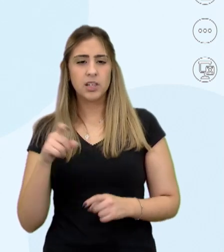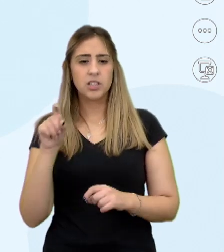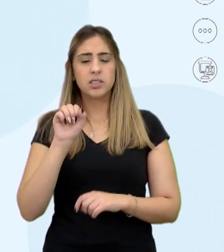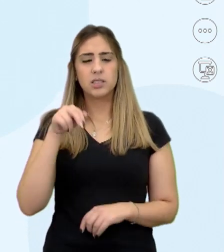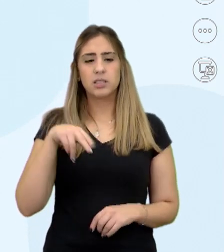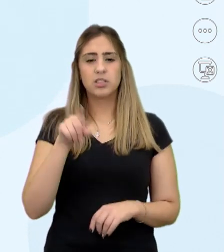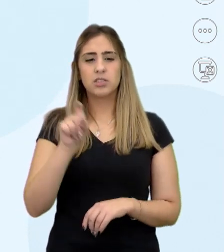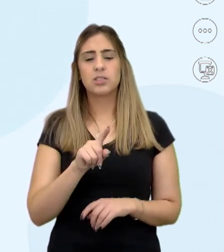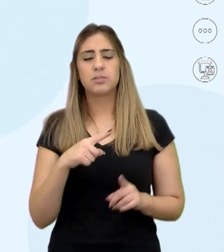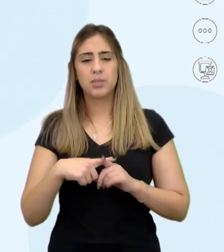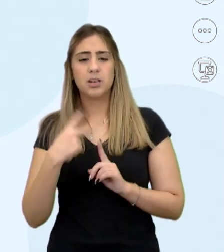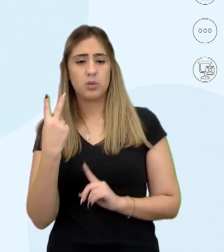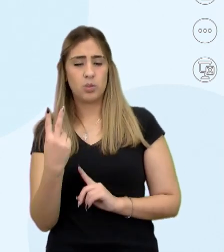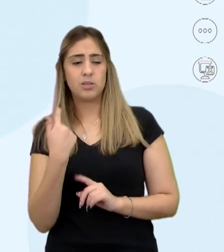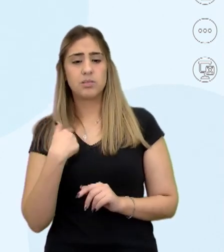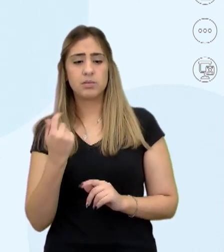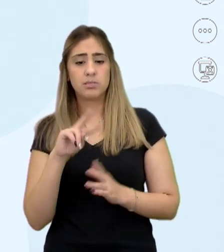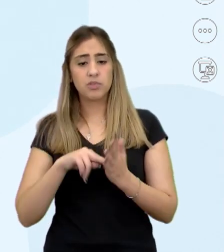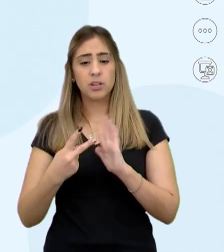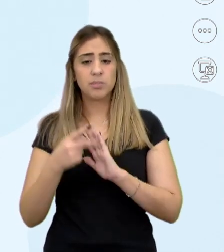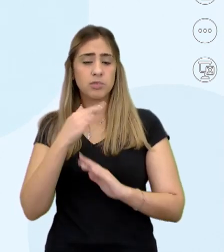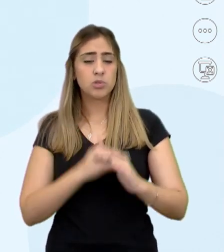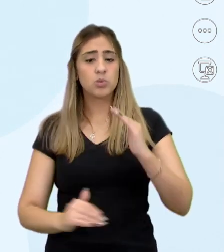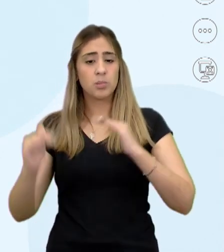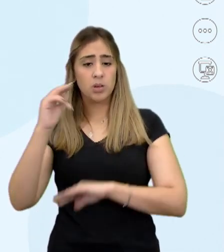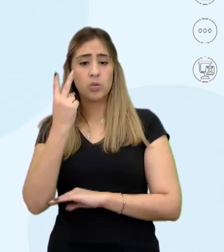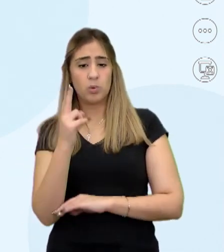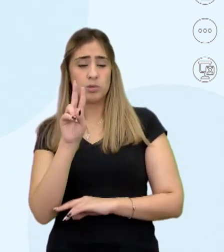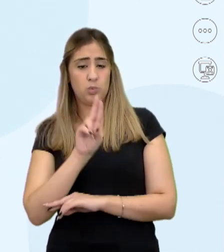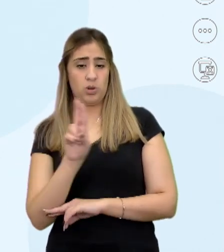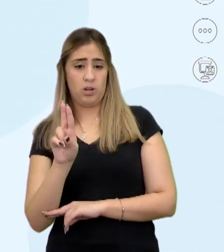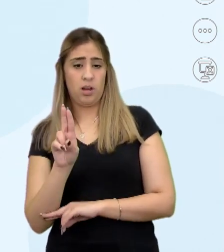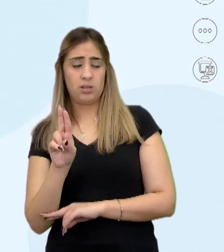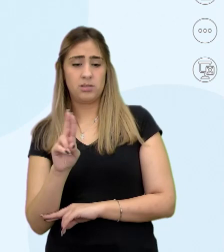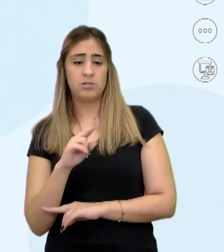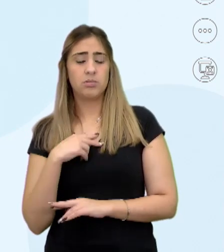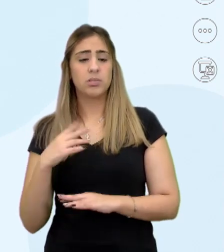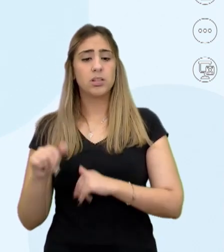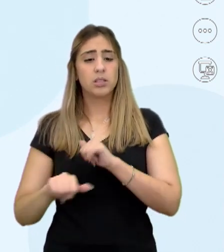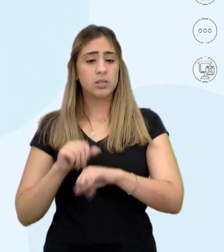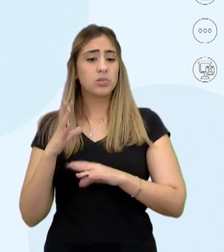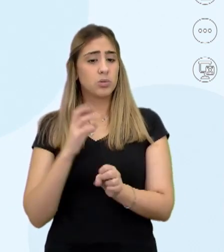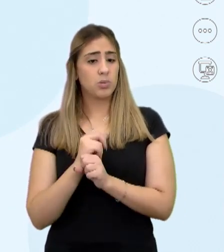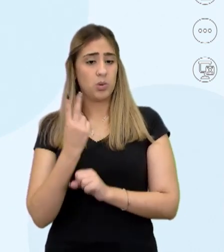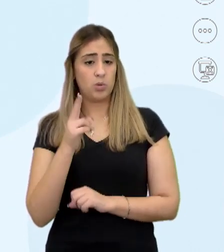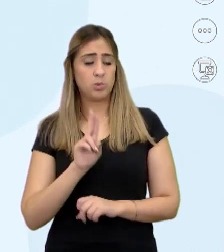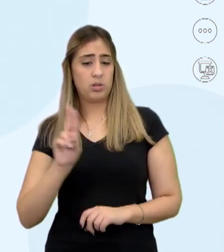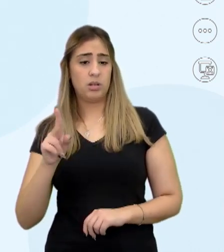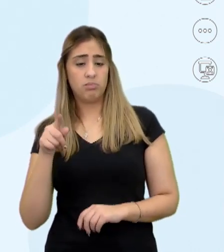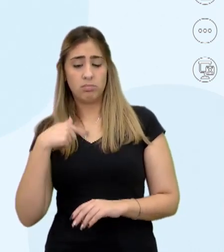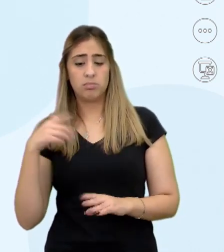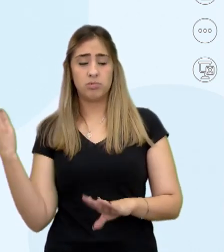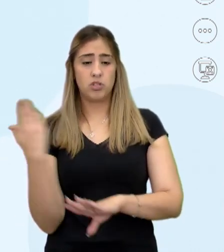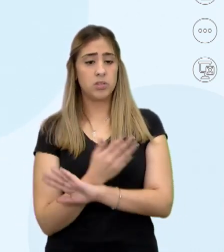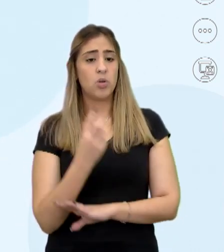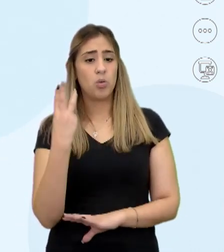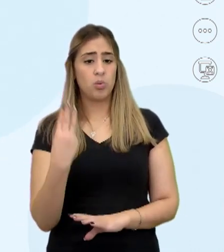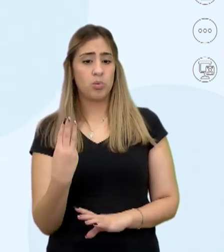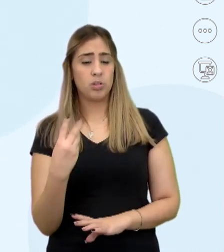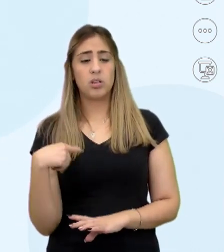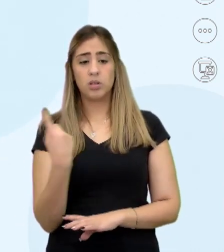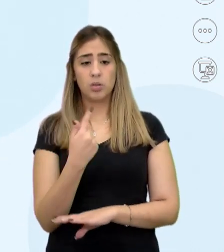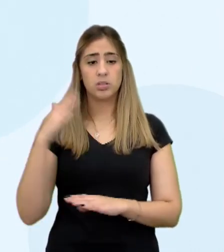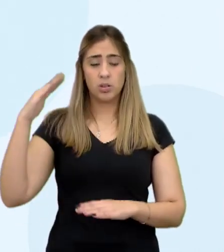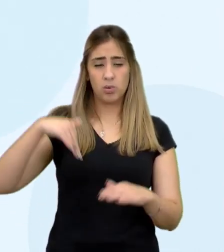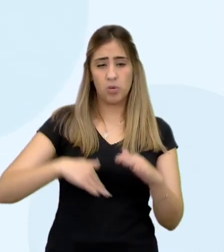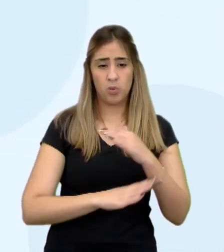2, significa que eu tenho que subir 2 unidades. Então, se ele tá na direção do 1, somando 2 unidades, ele vai ficar lá na direção do 3. Então, a nossa